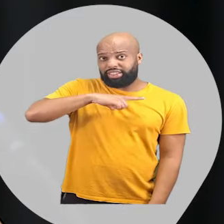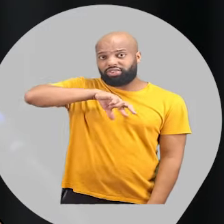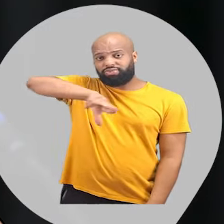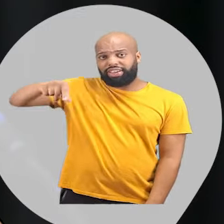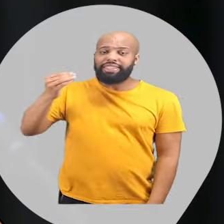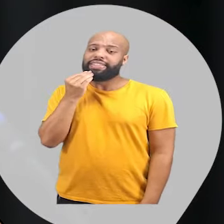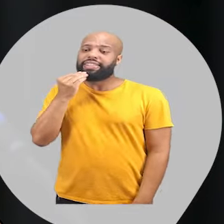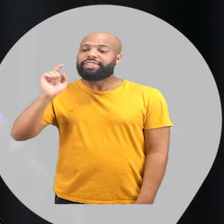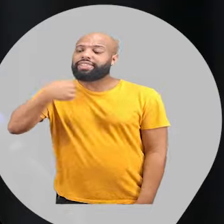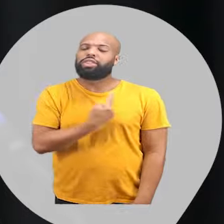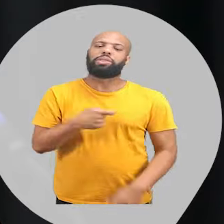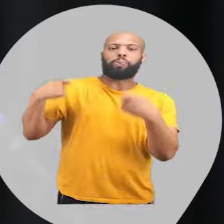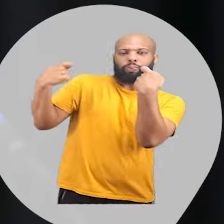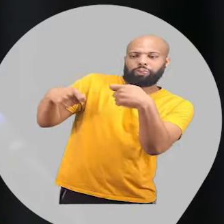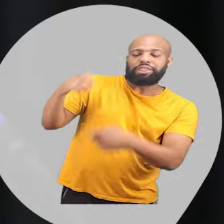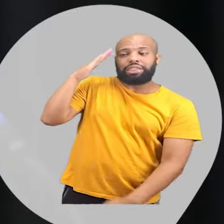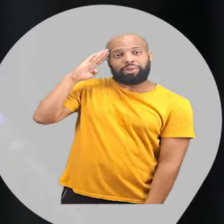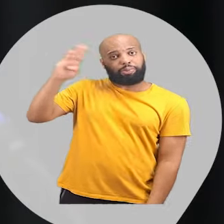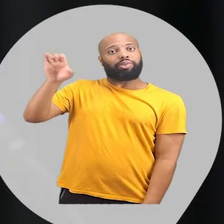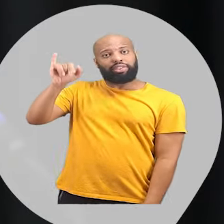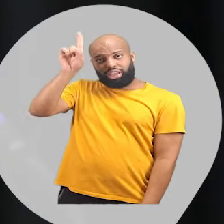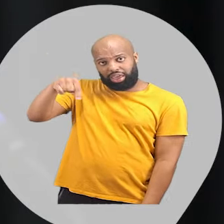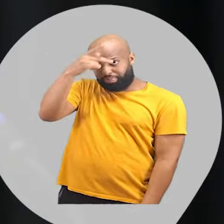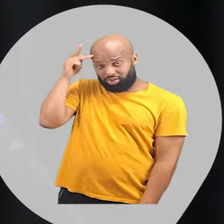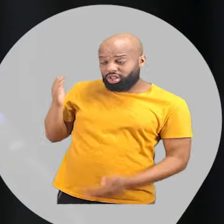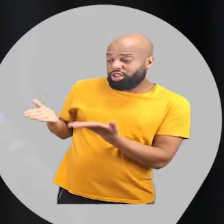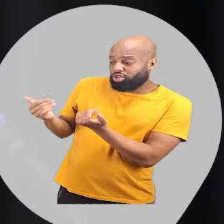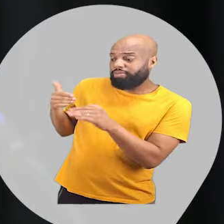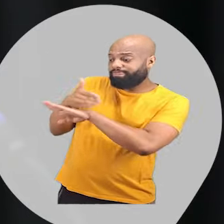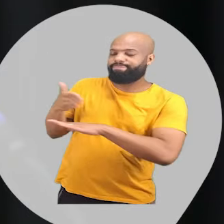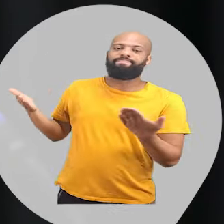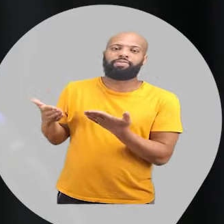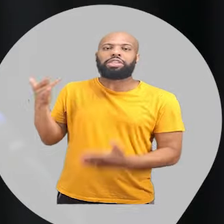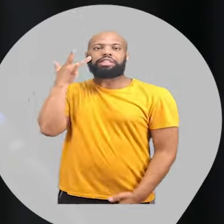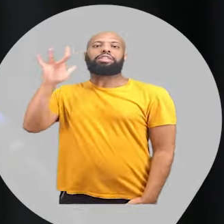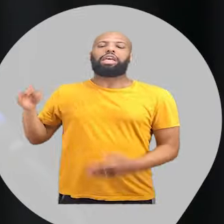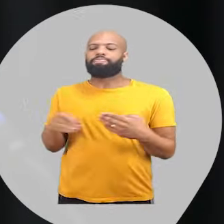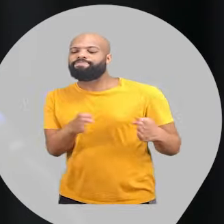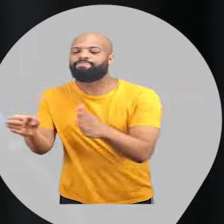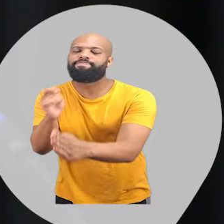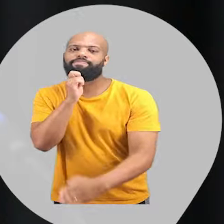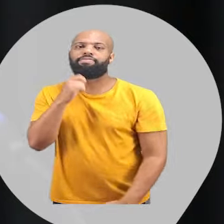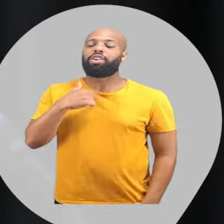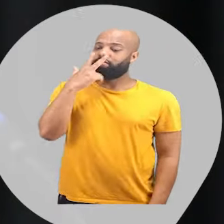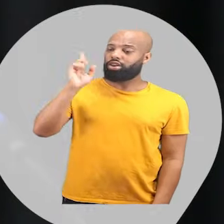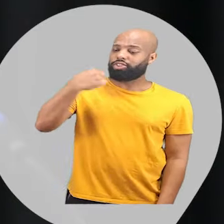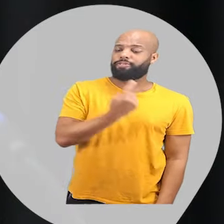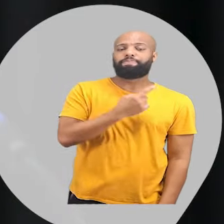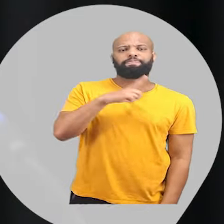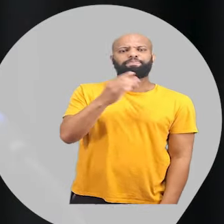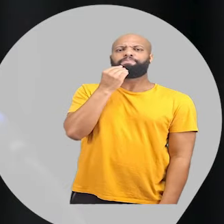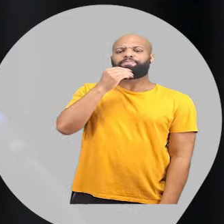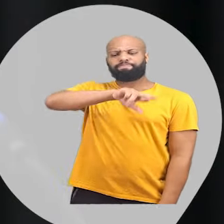as possibilidades que a gente precisa principalmente para quem é mais jovem e tá entrando ali na e ainda não sabe ainda por onde Andar acho que a gente tem